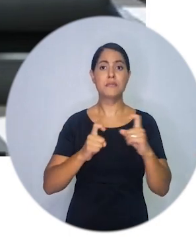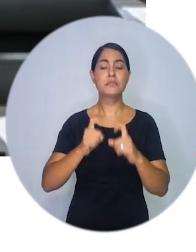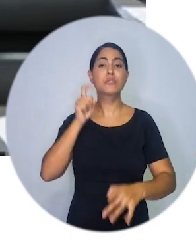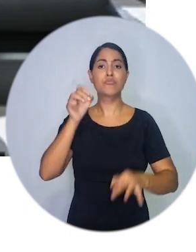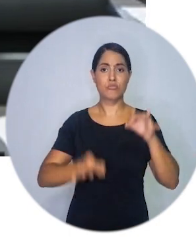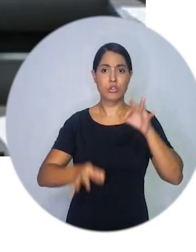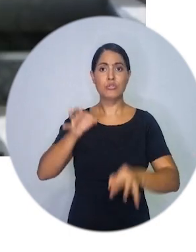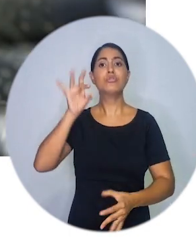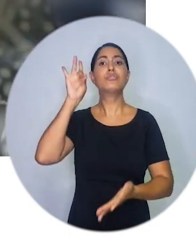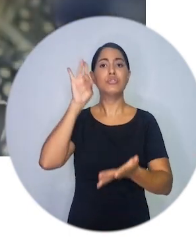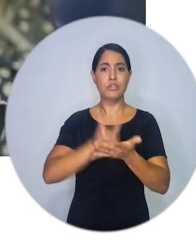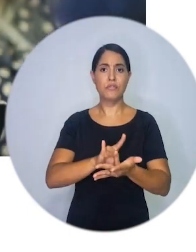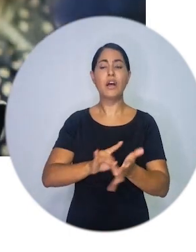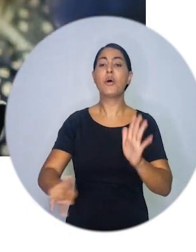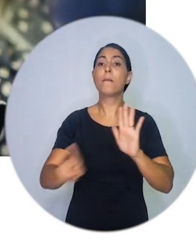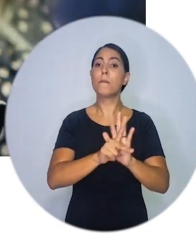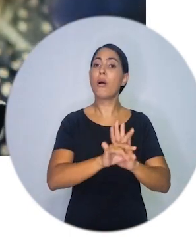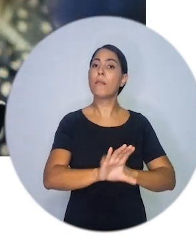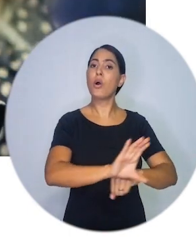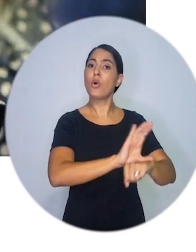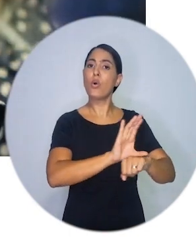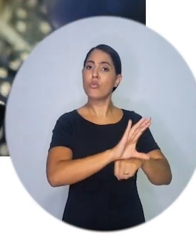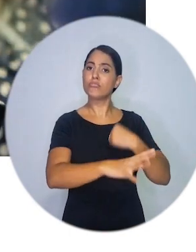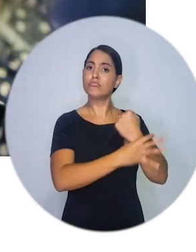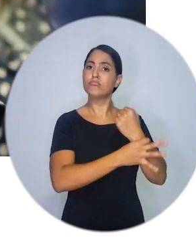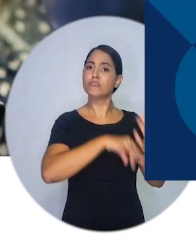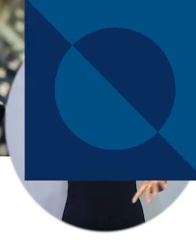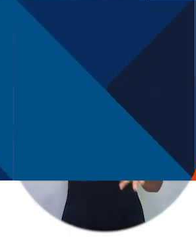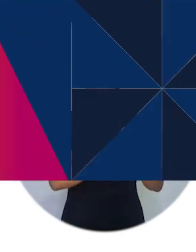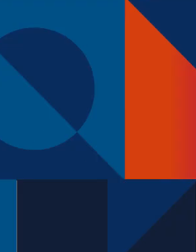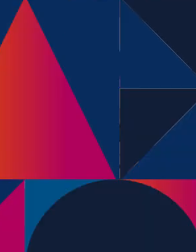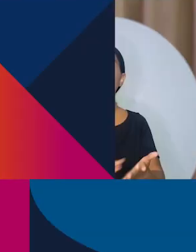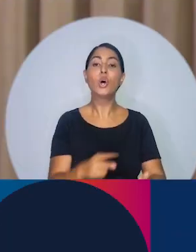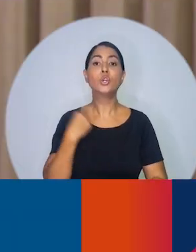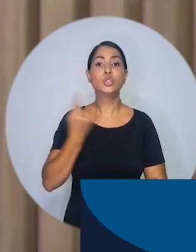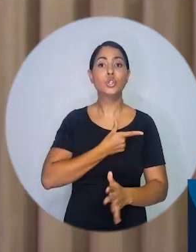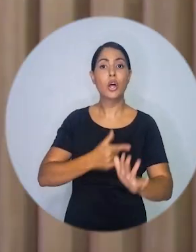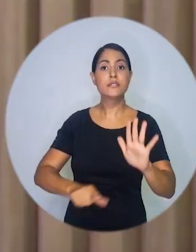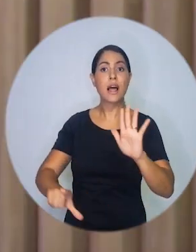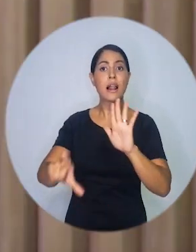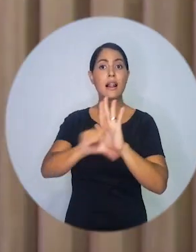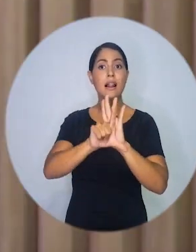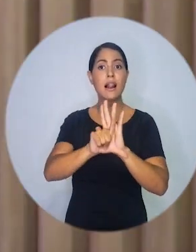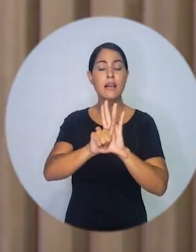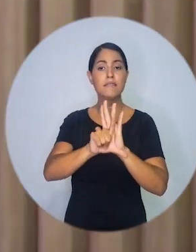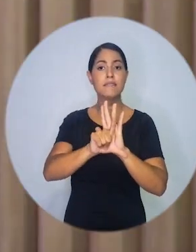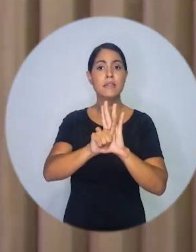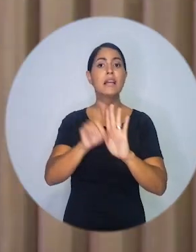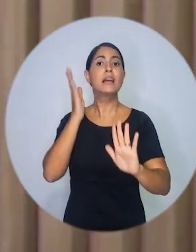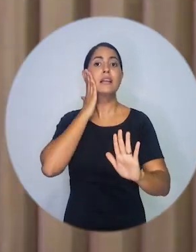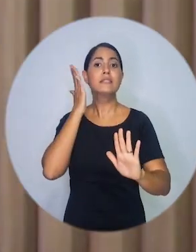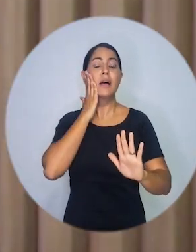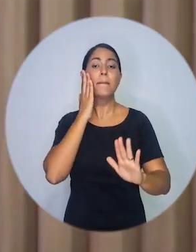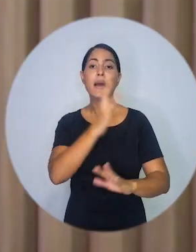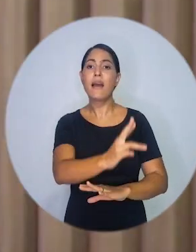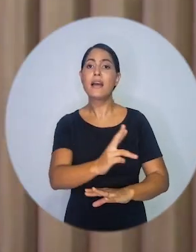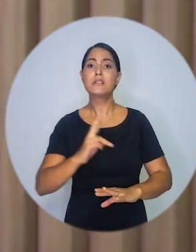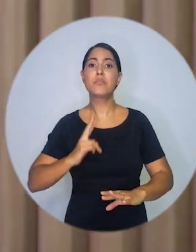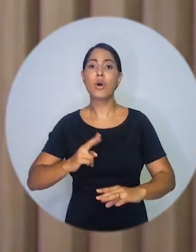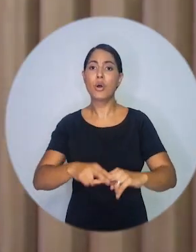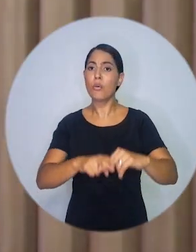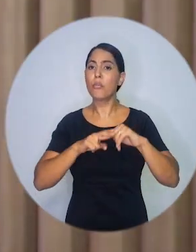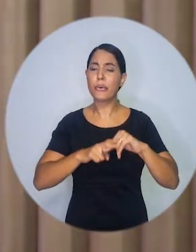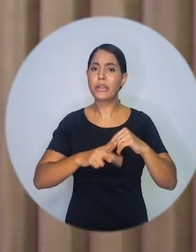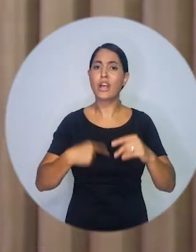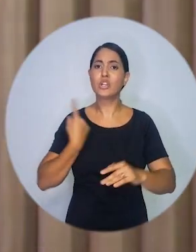administração da justiça, como estabelece o próprio texto constitucional. Estamos buscando de forma legítima respostas para o